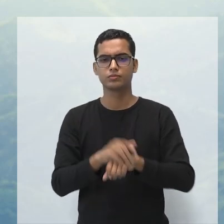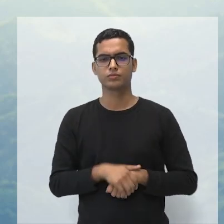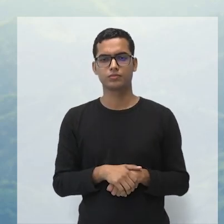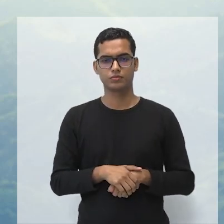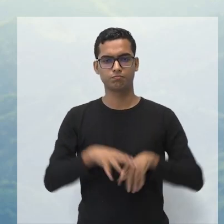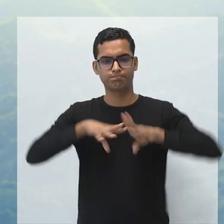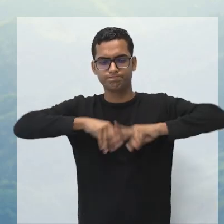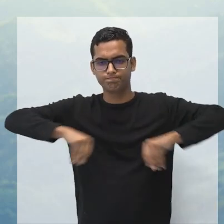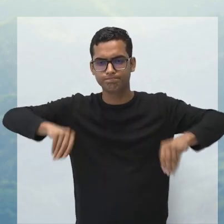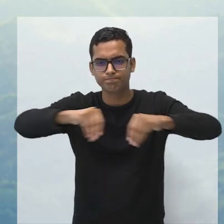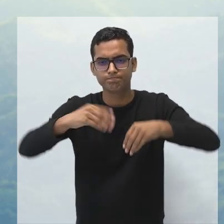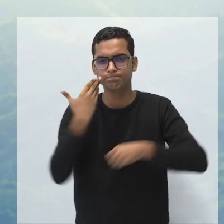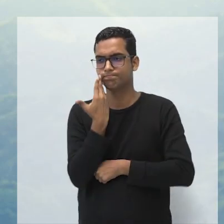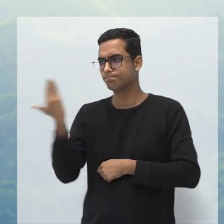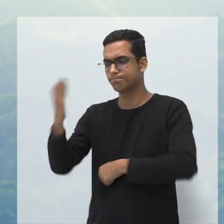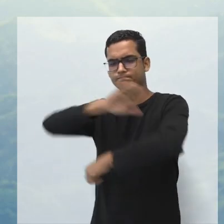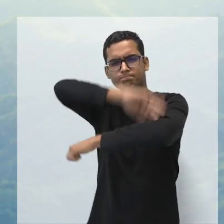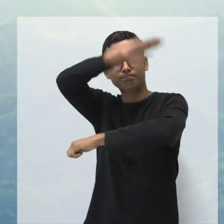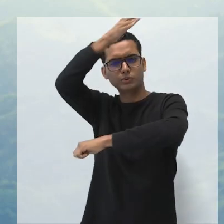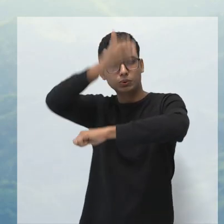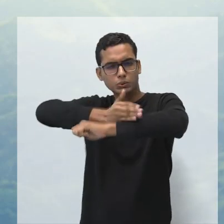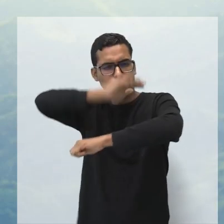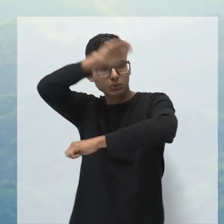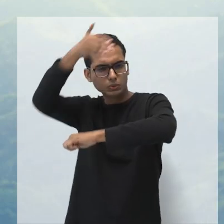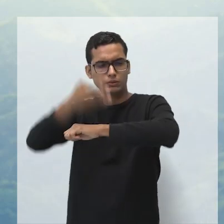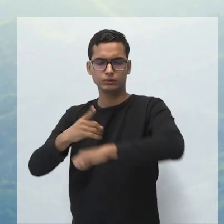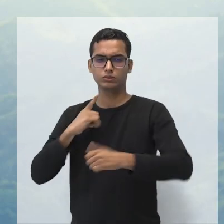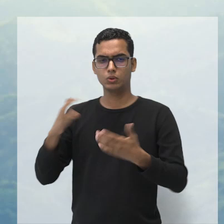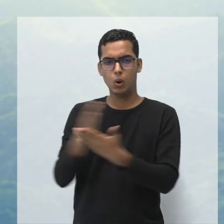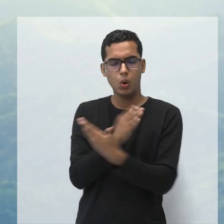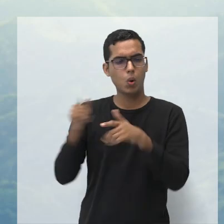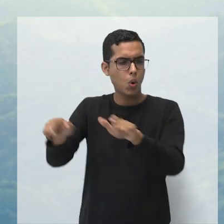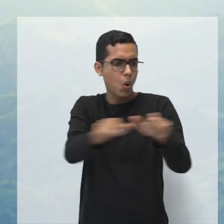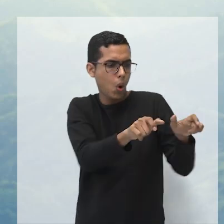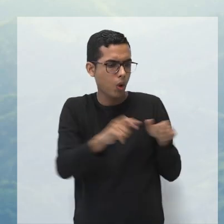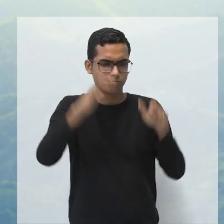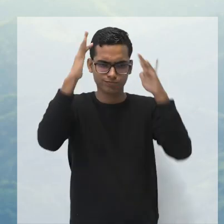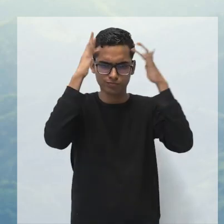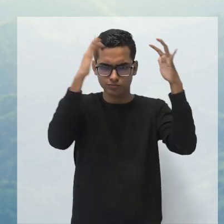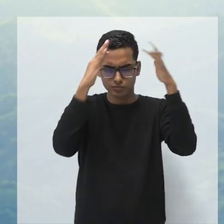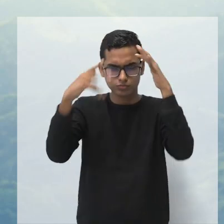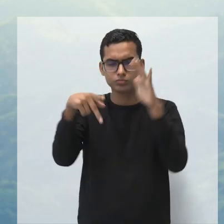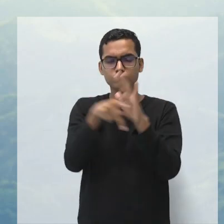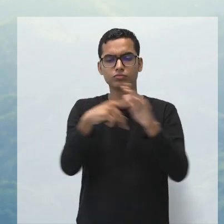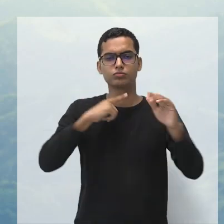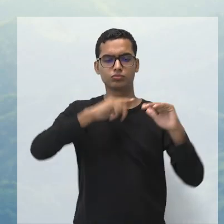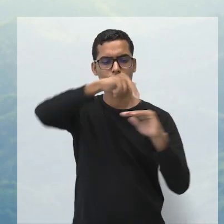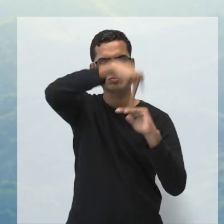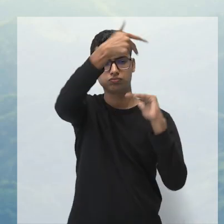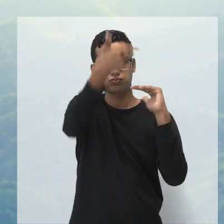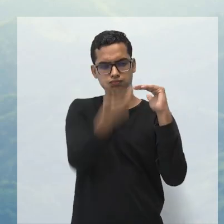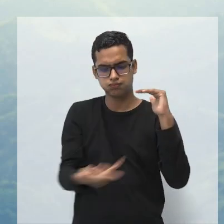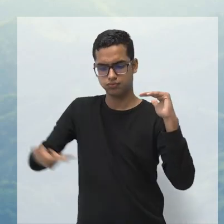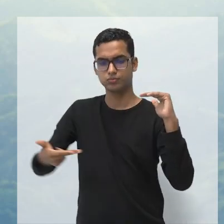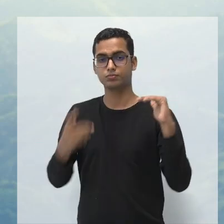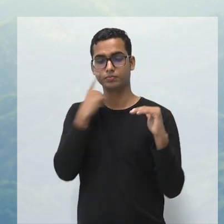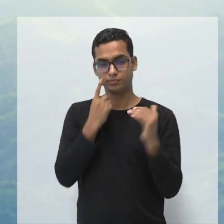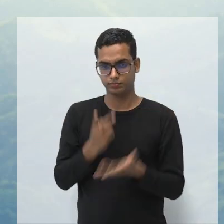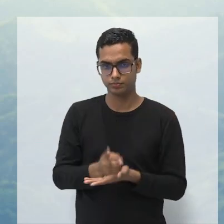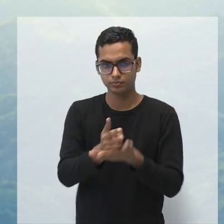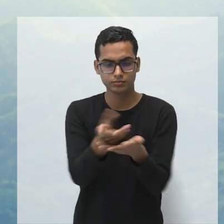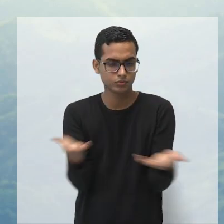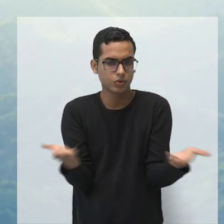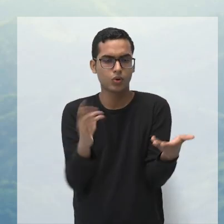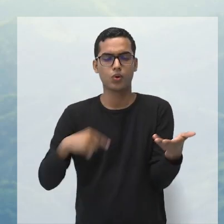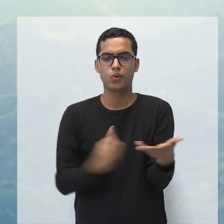essa, onde eu trouxe vocês para a gente visualizar alguns dos locais de salto do base jump. A gente continua essa viagem, mas